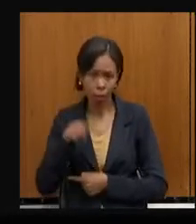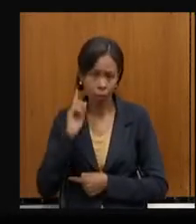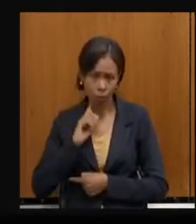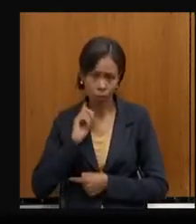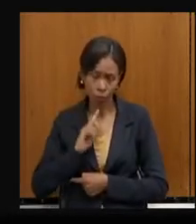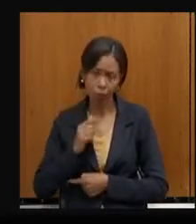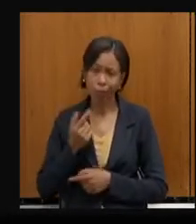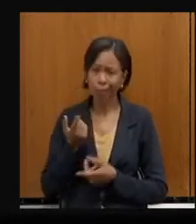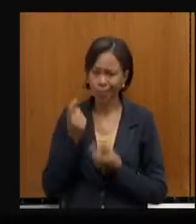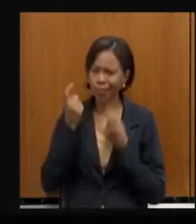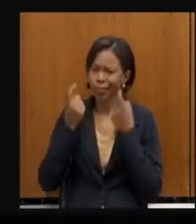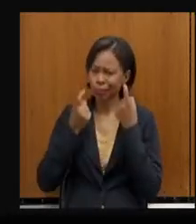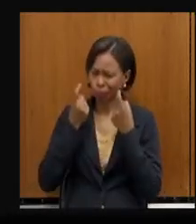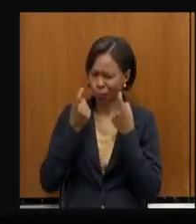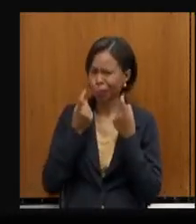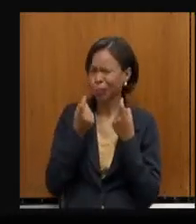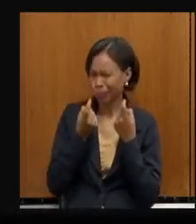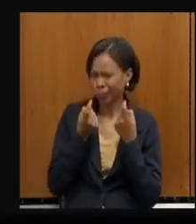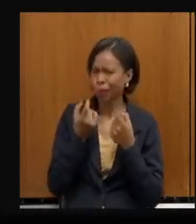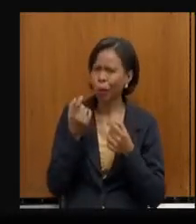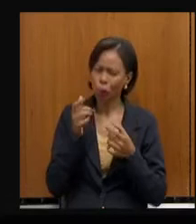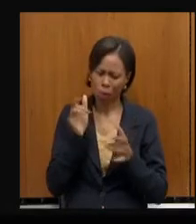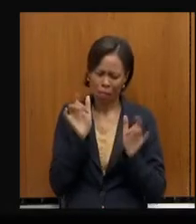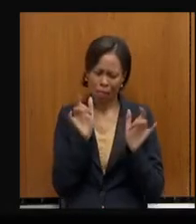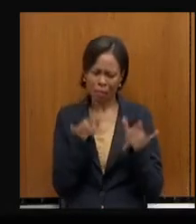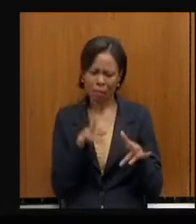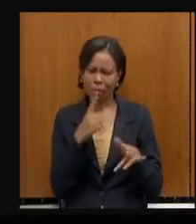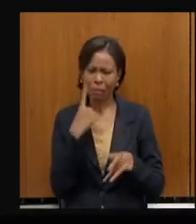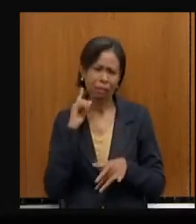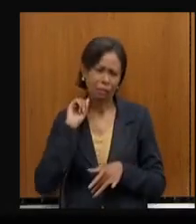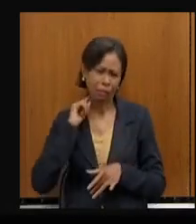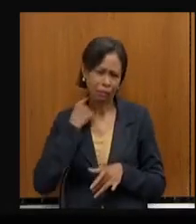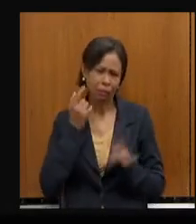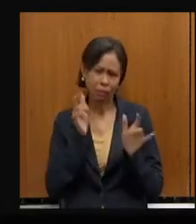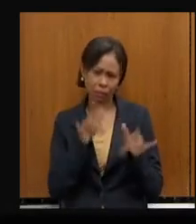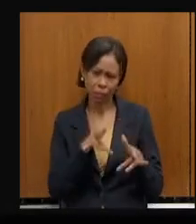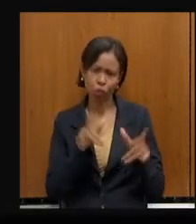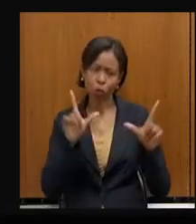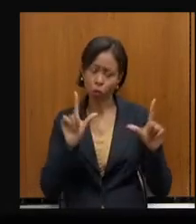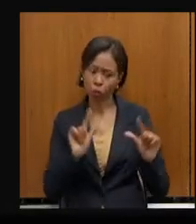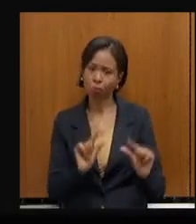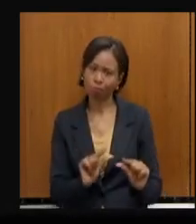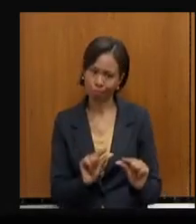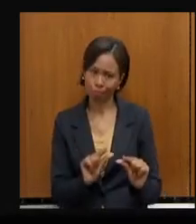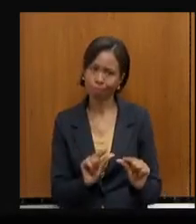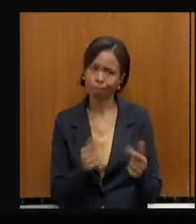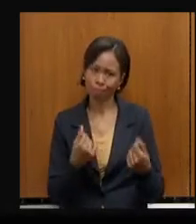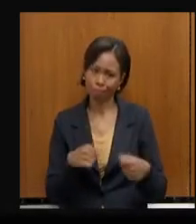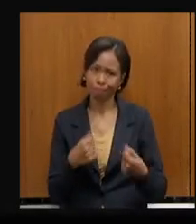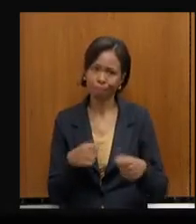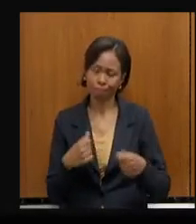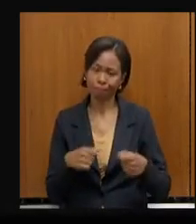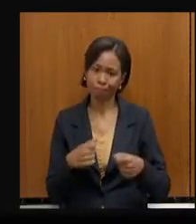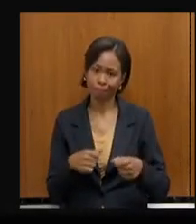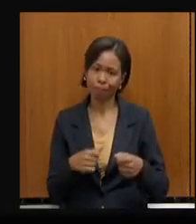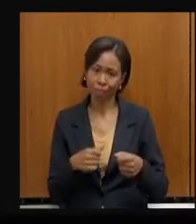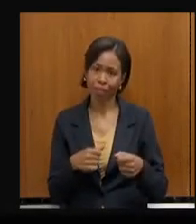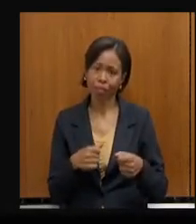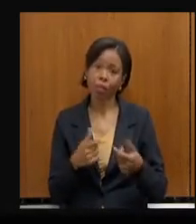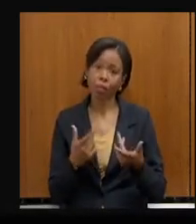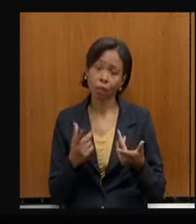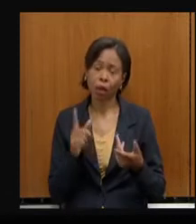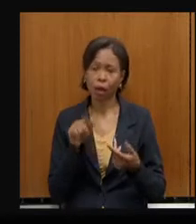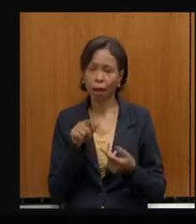questão do lixo né eu passo cartão do zero é uma questão que envolve bastante